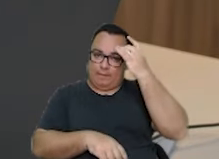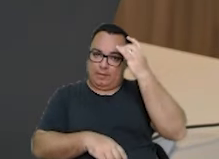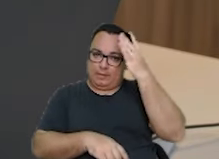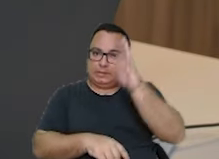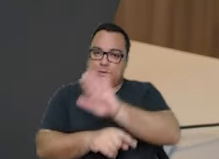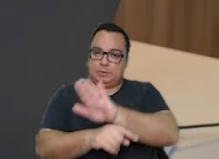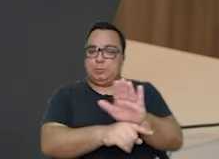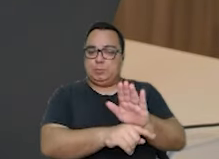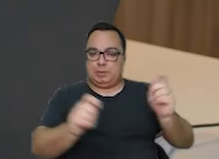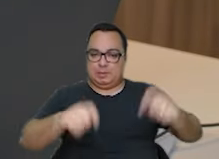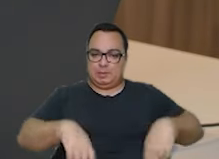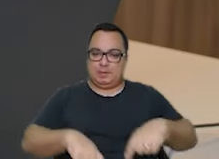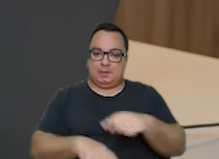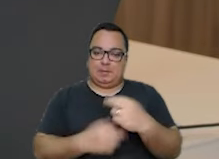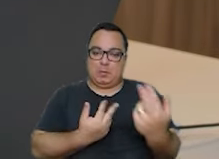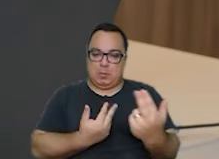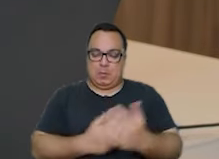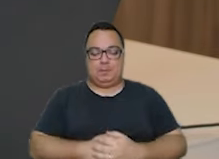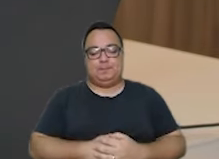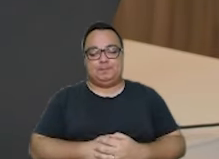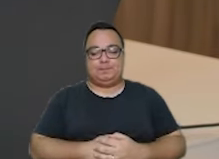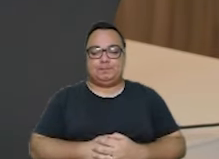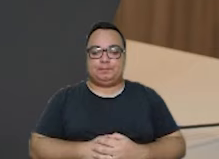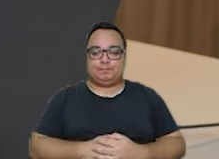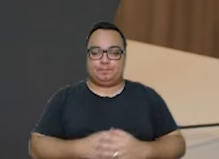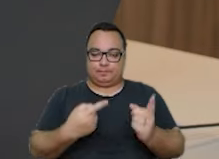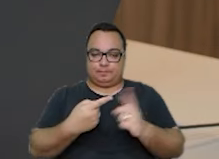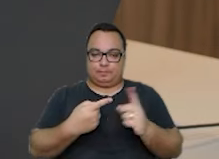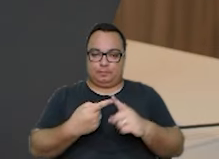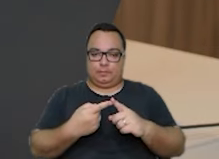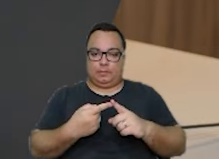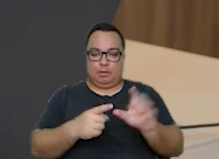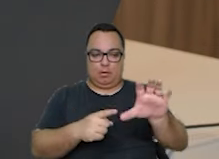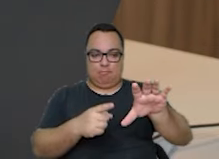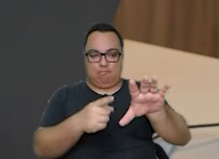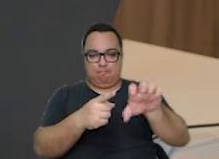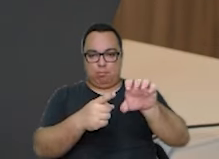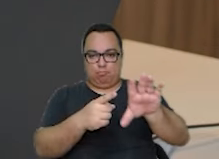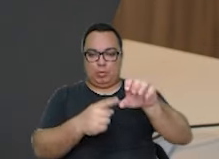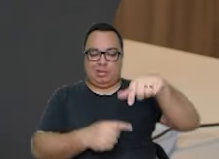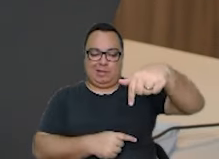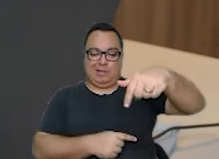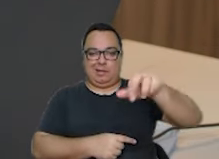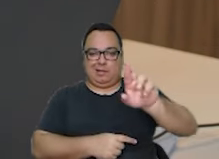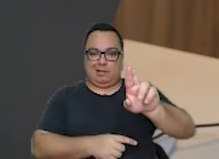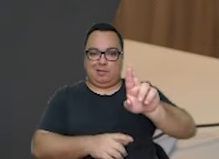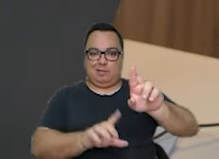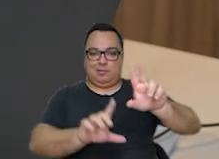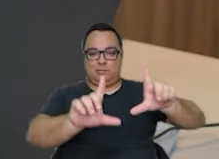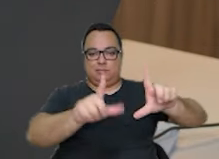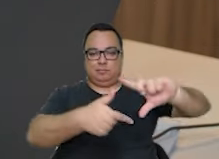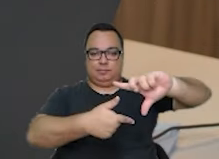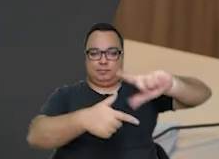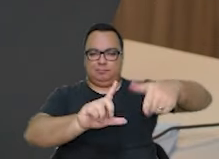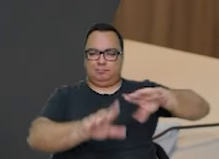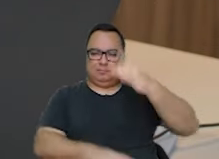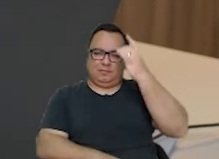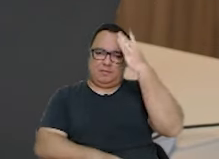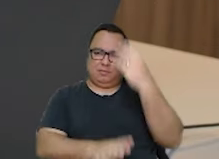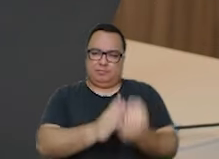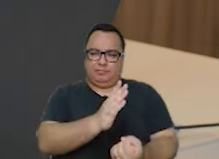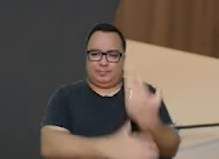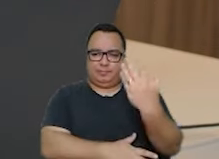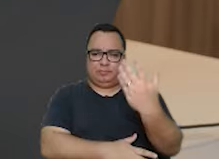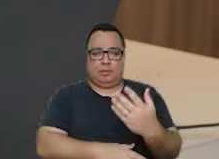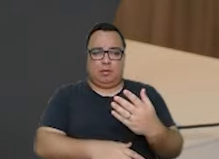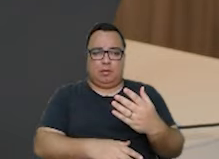pelo jeito facilita de vocês também qu code que é uma coisa tão fácil né de você criar então o cliente acab ali a experiência